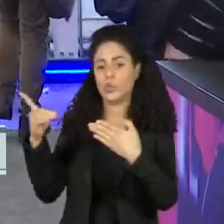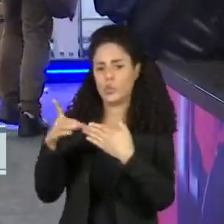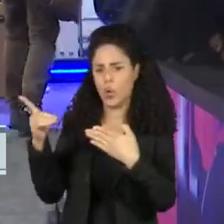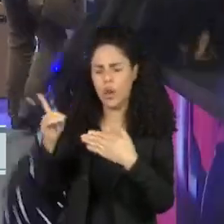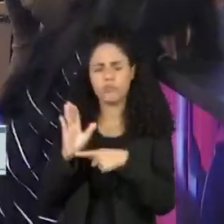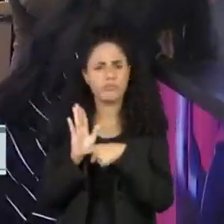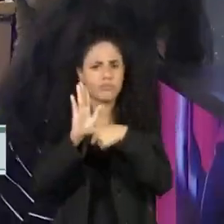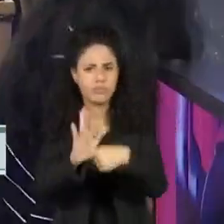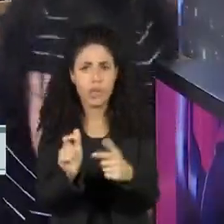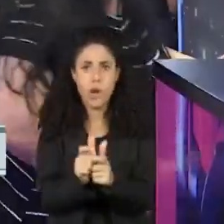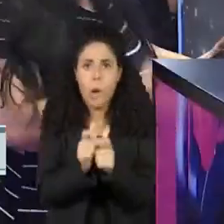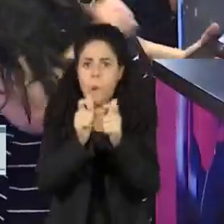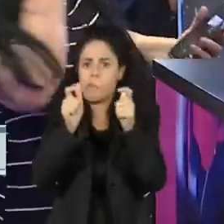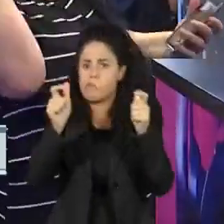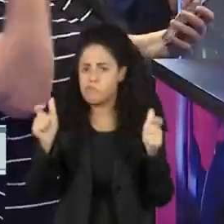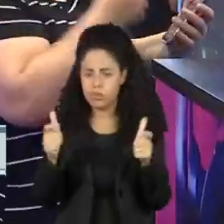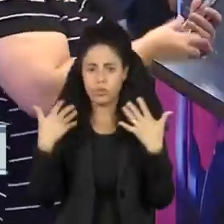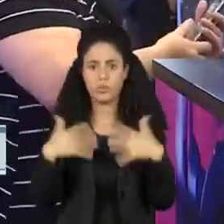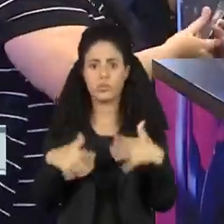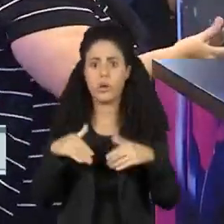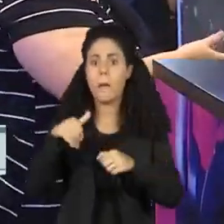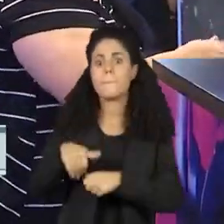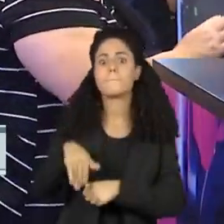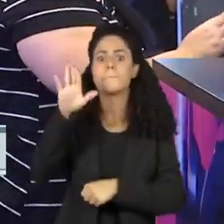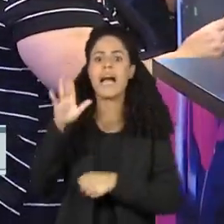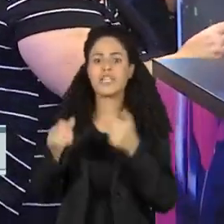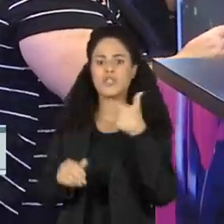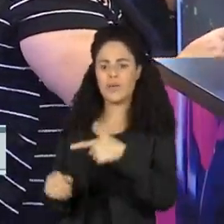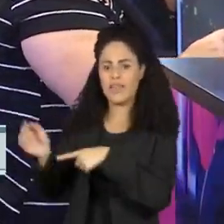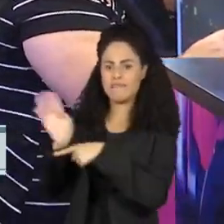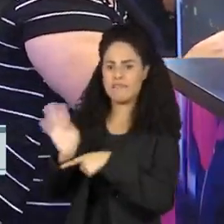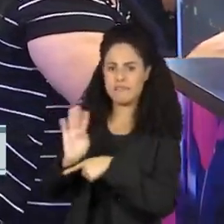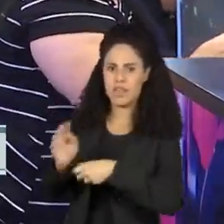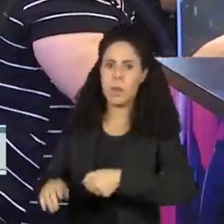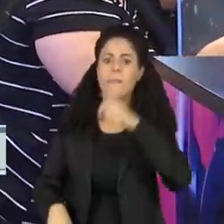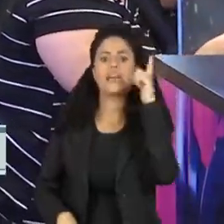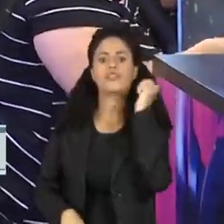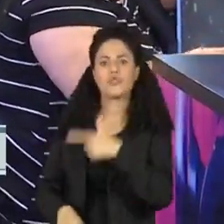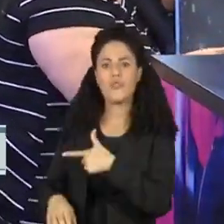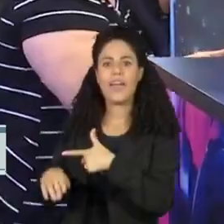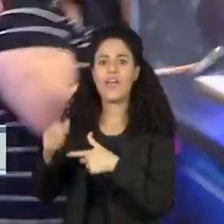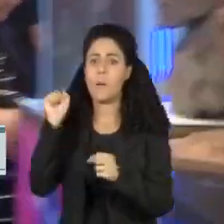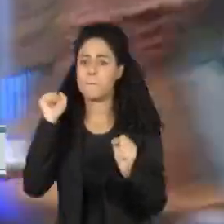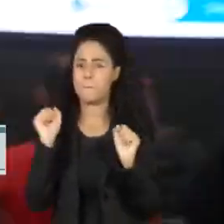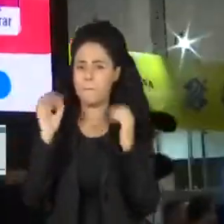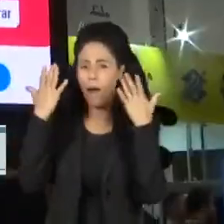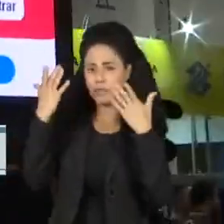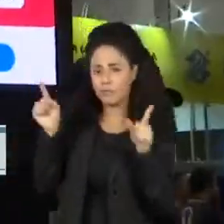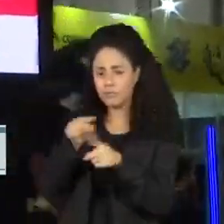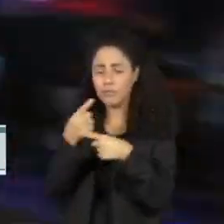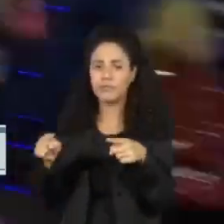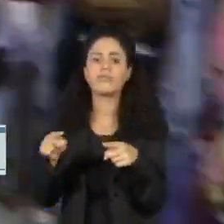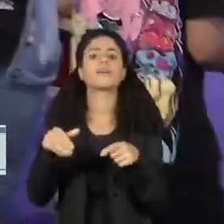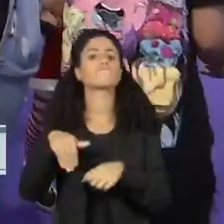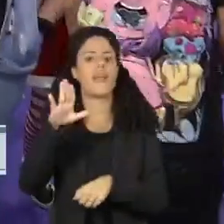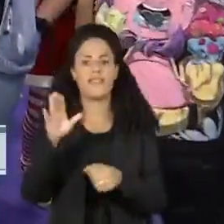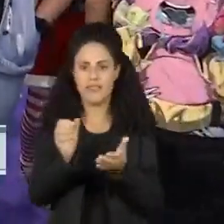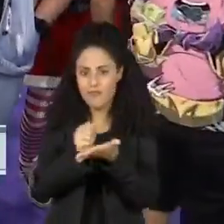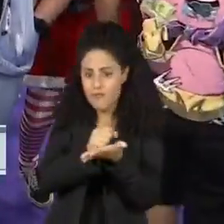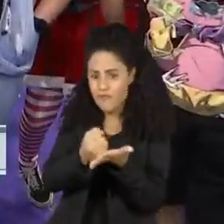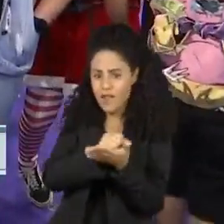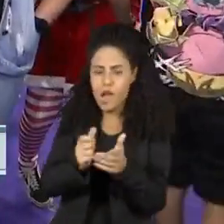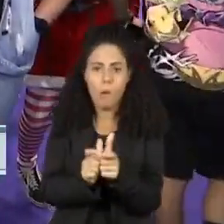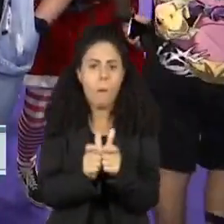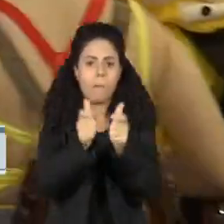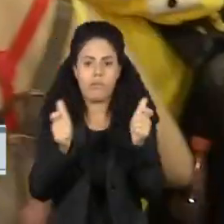um universo que chega a ser mais lucrativo quando o cinema e da música naturalmente Em algum momento iria atrair os olhares das telas para